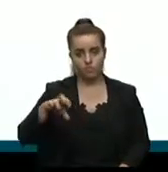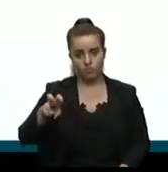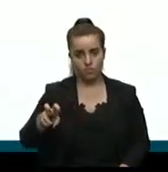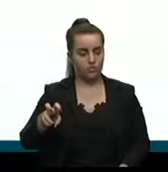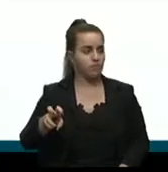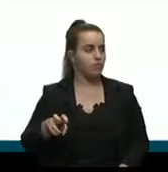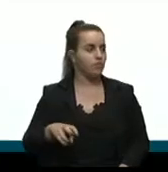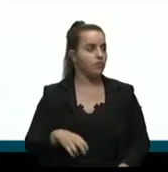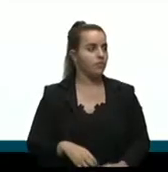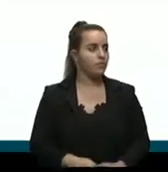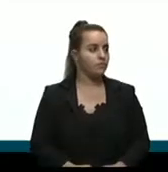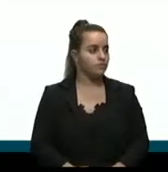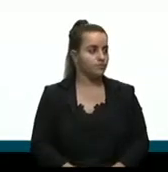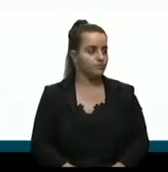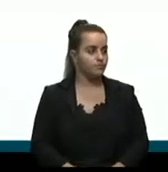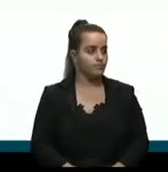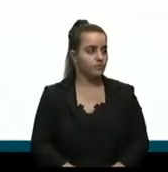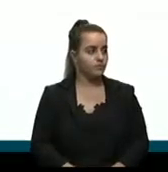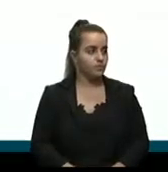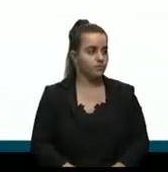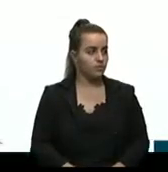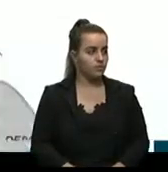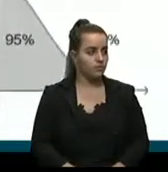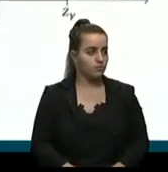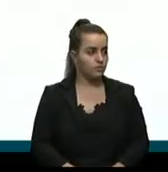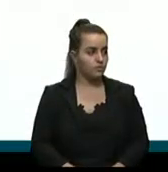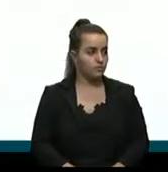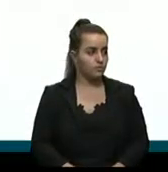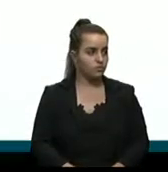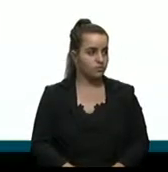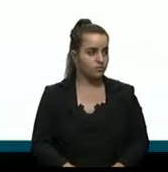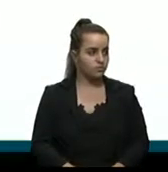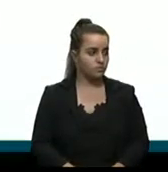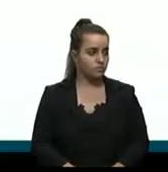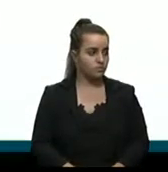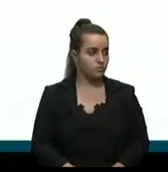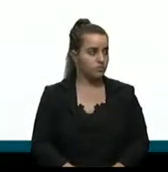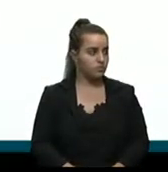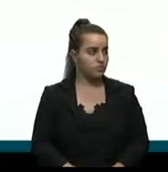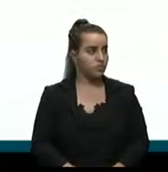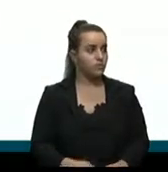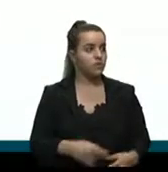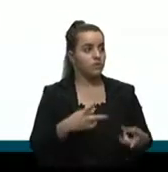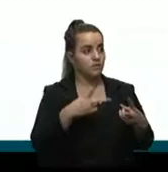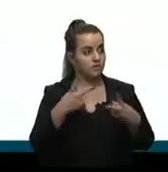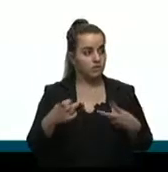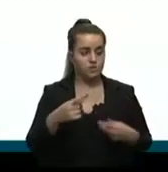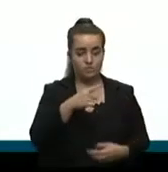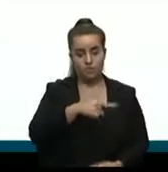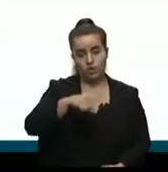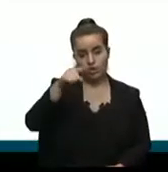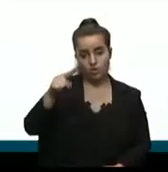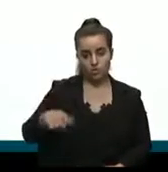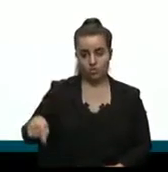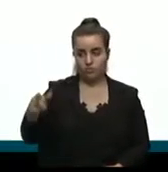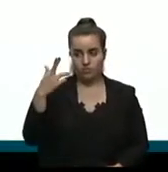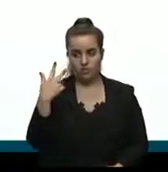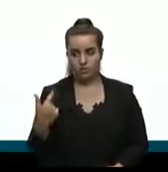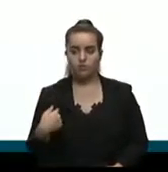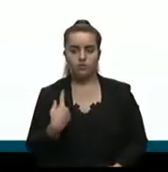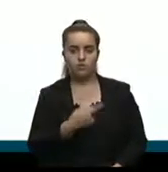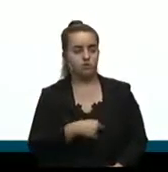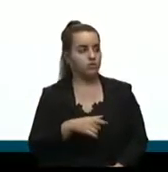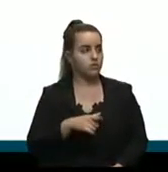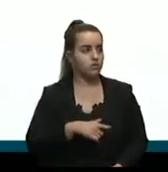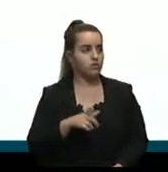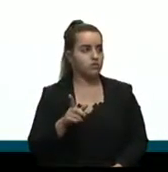0,95. Observe a curva normal. nós temos no centro